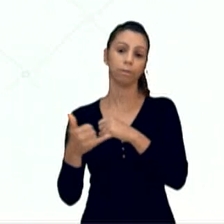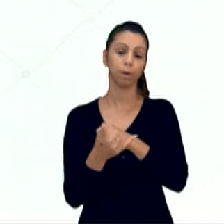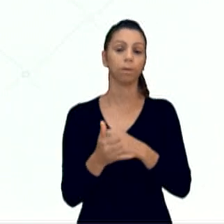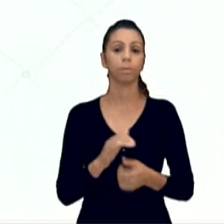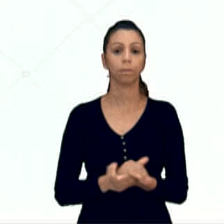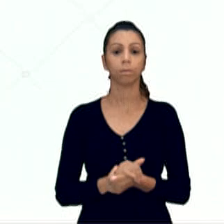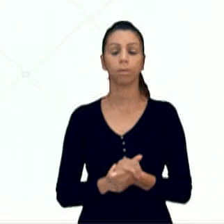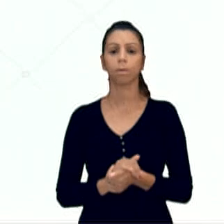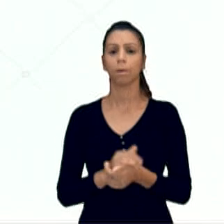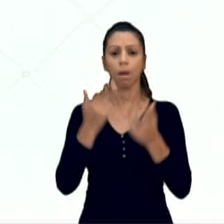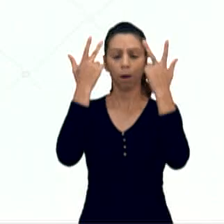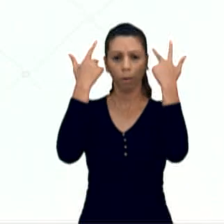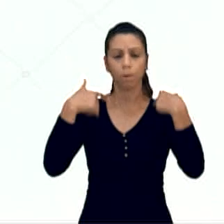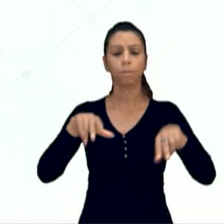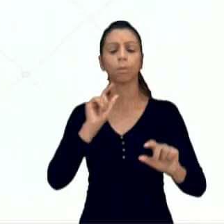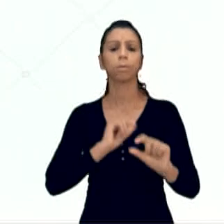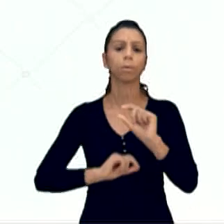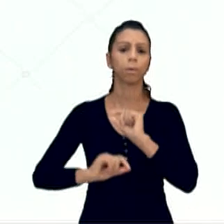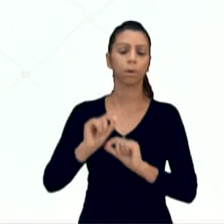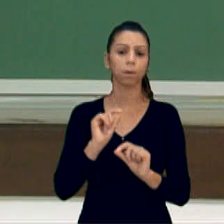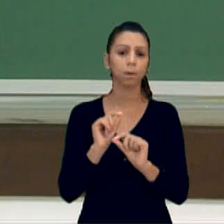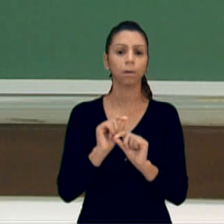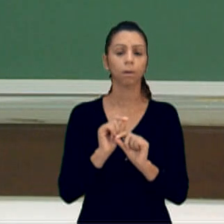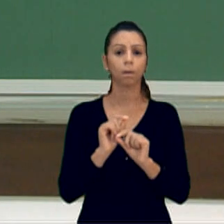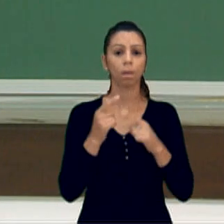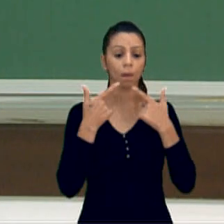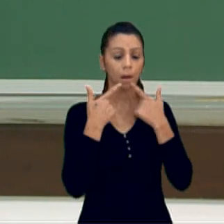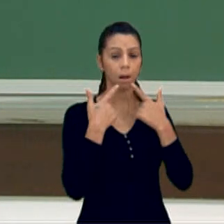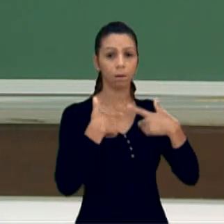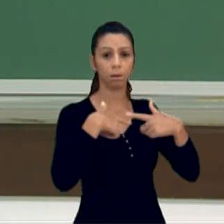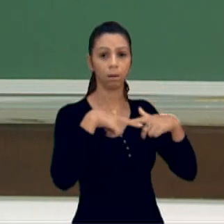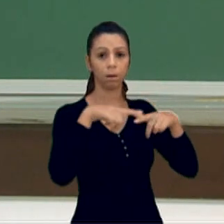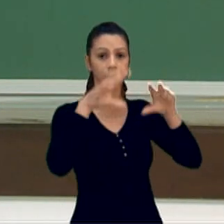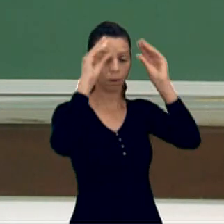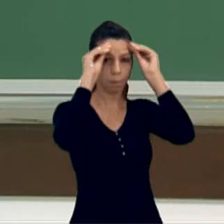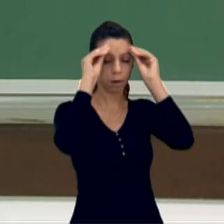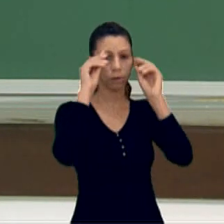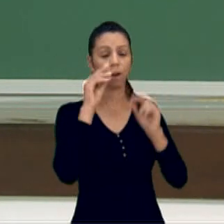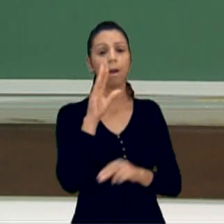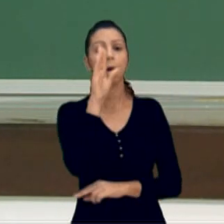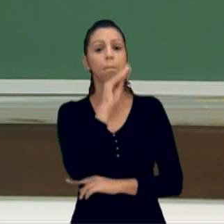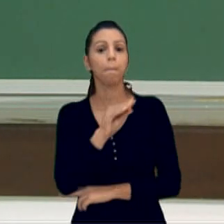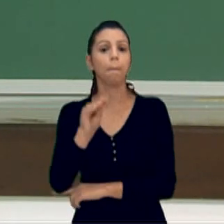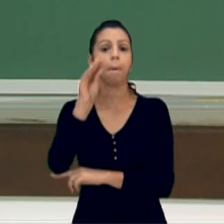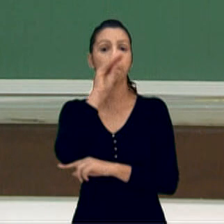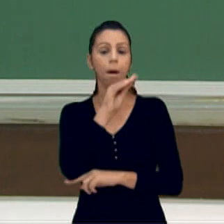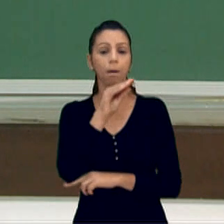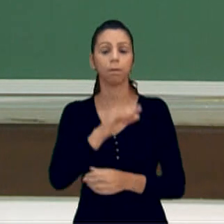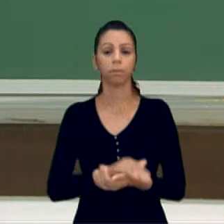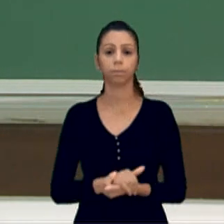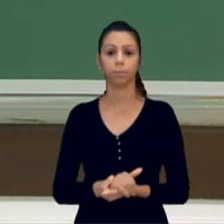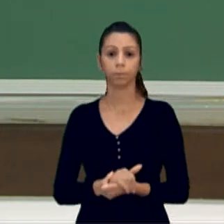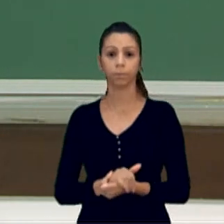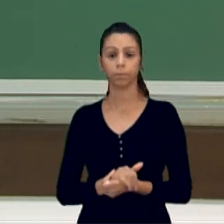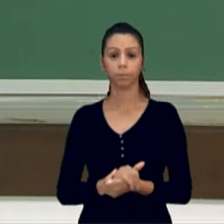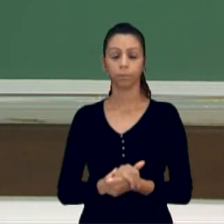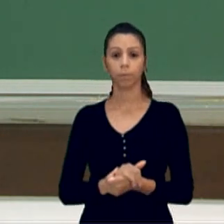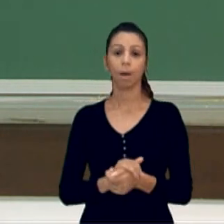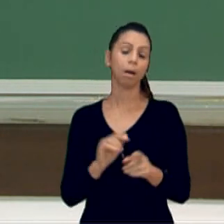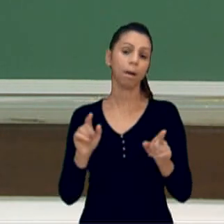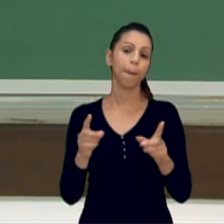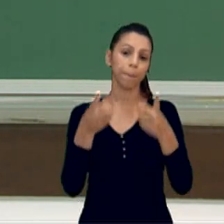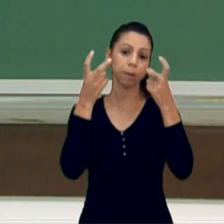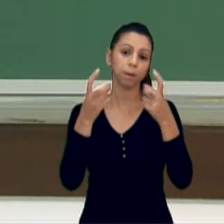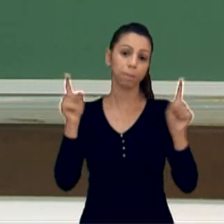são bastante comuns, especialmente na linguagem falada. Vocês vão perceber bastante dessas palavrinhas nas letras de música.